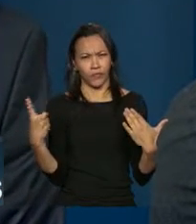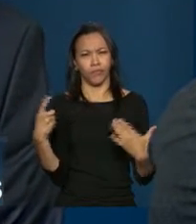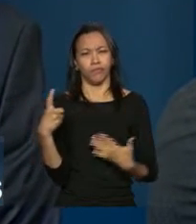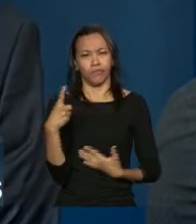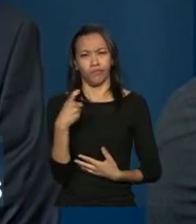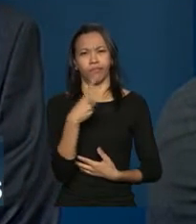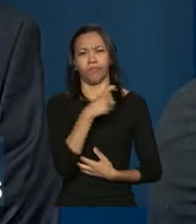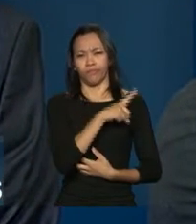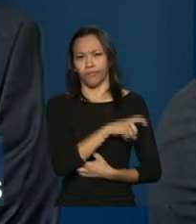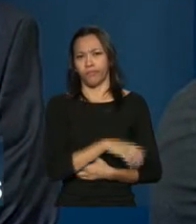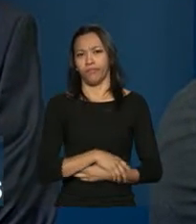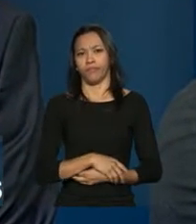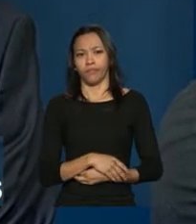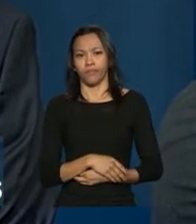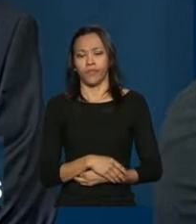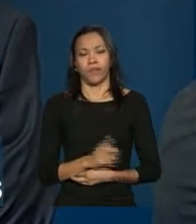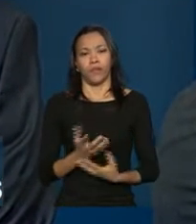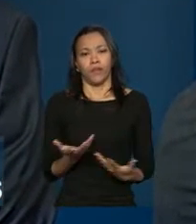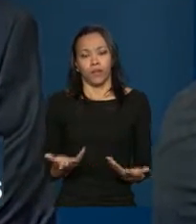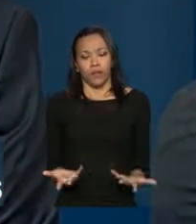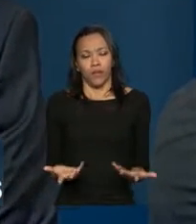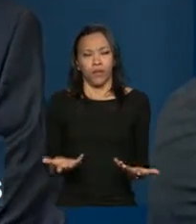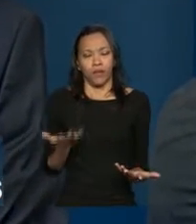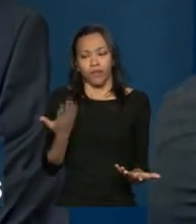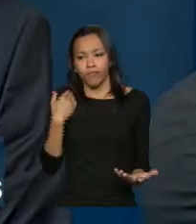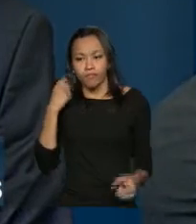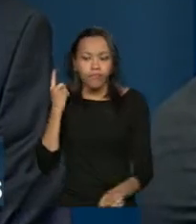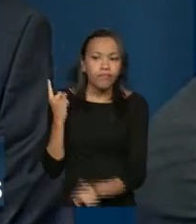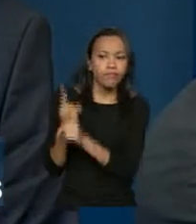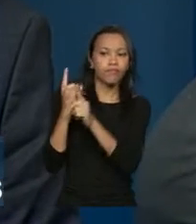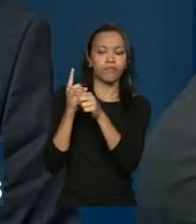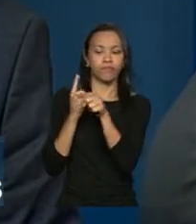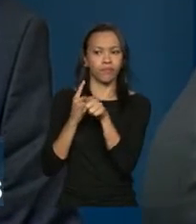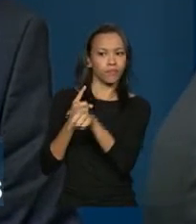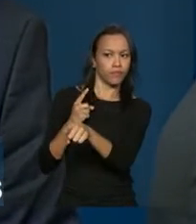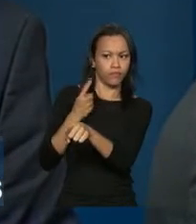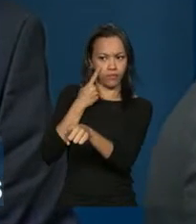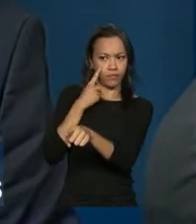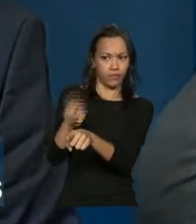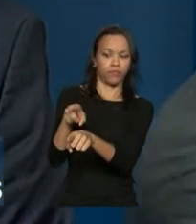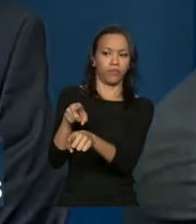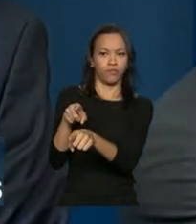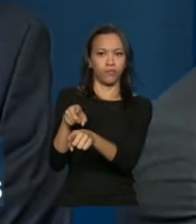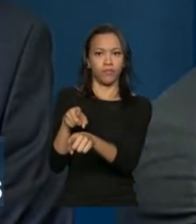muito difícil você identificar dados...